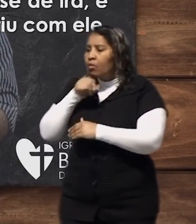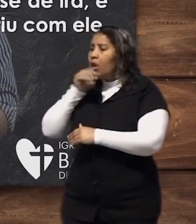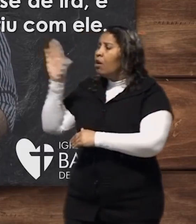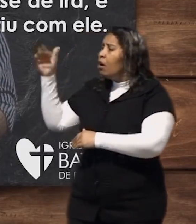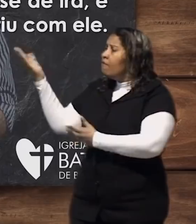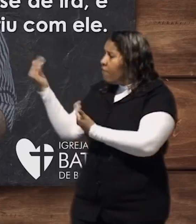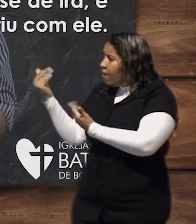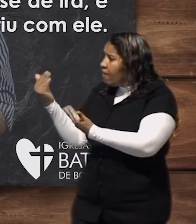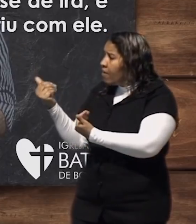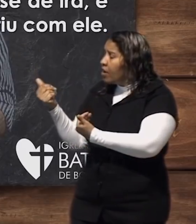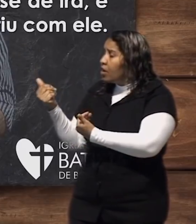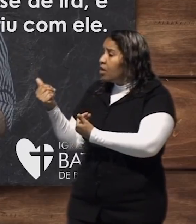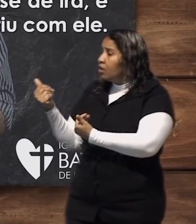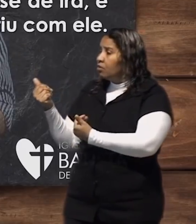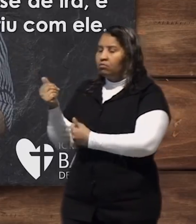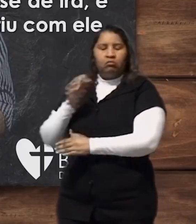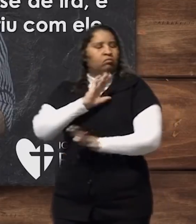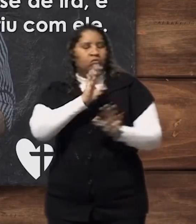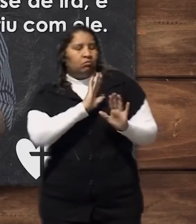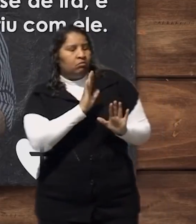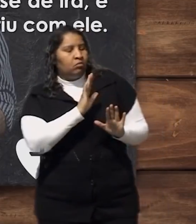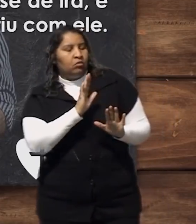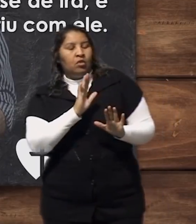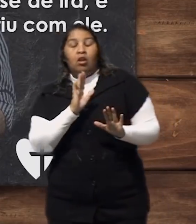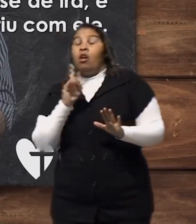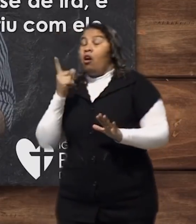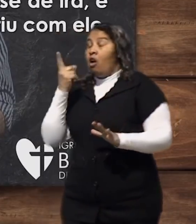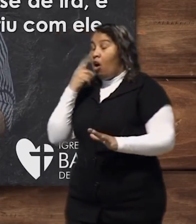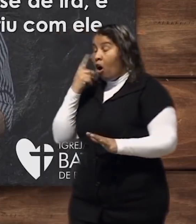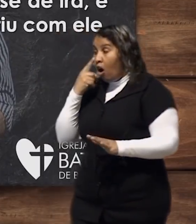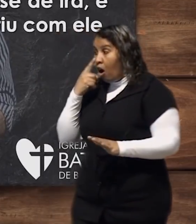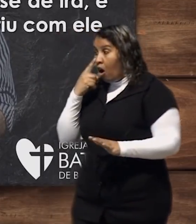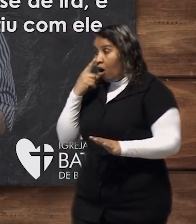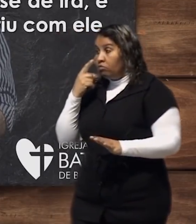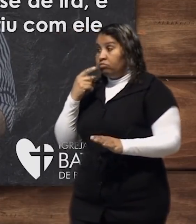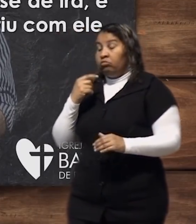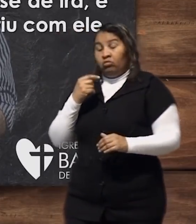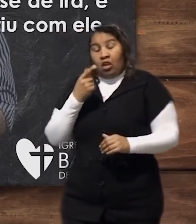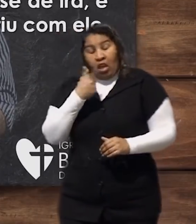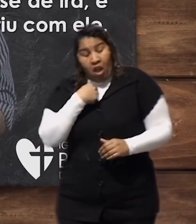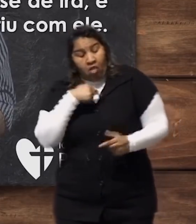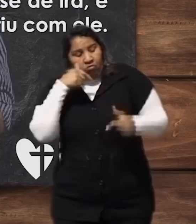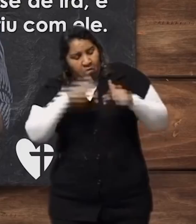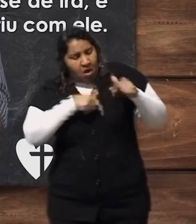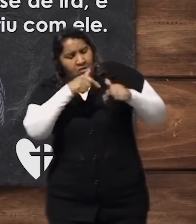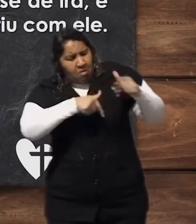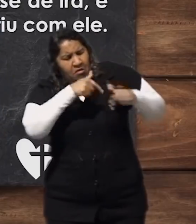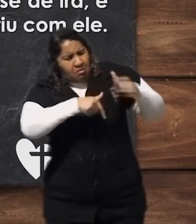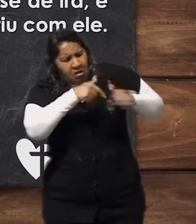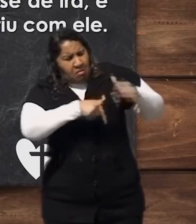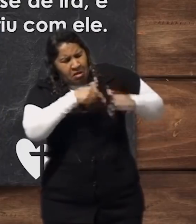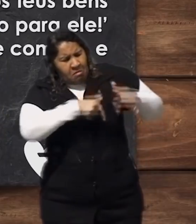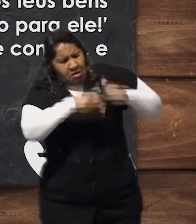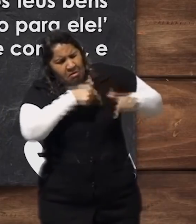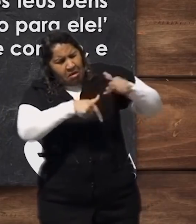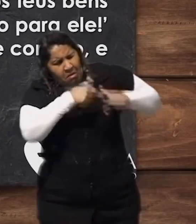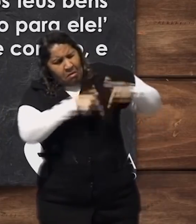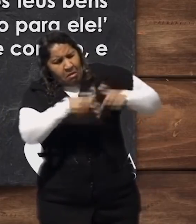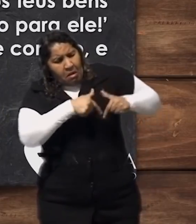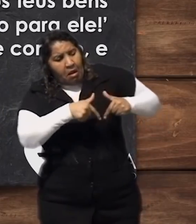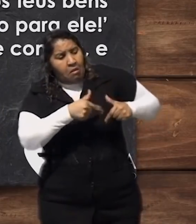olha todos esses anos o palhaço como escravo ao teu serviço e nunca desobedeci as tuas ordens